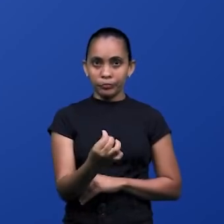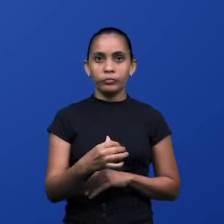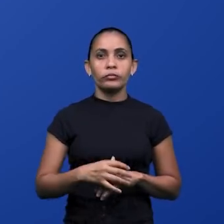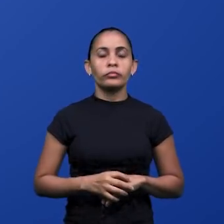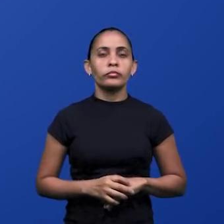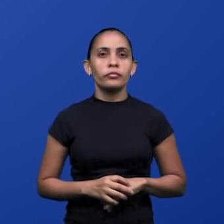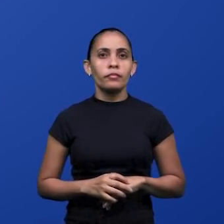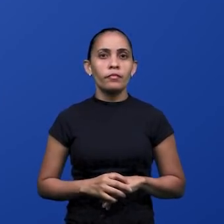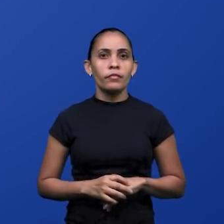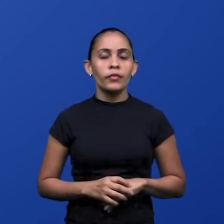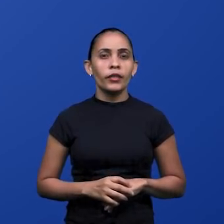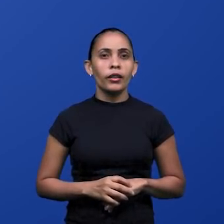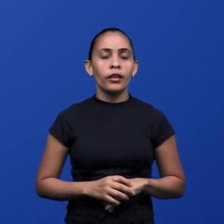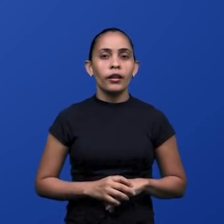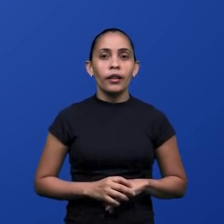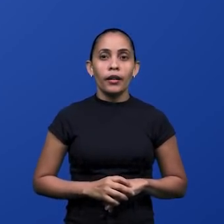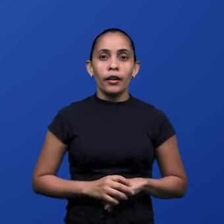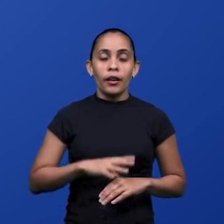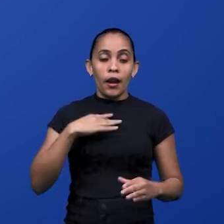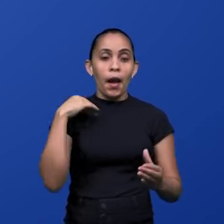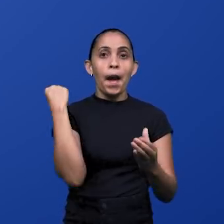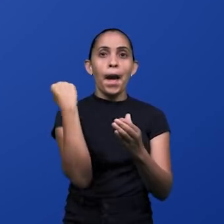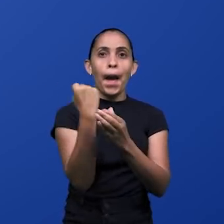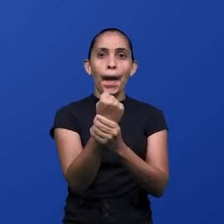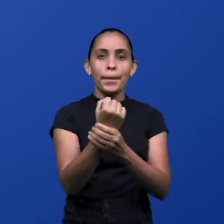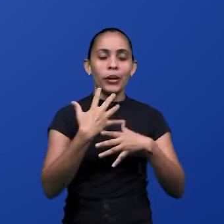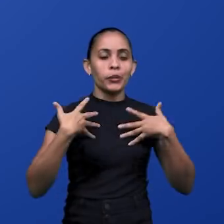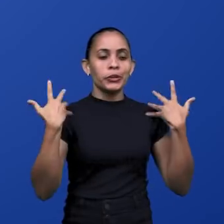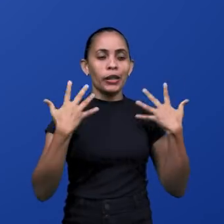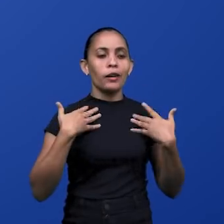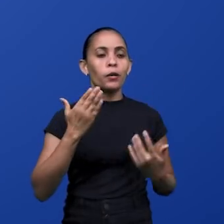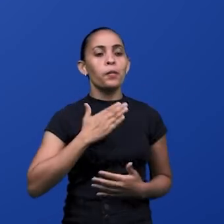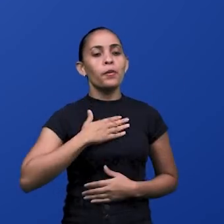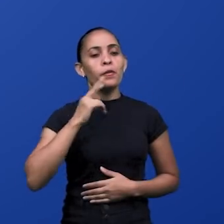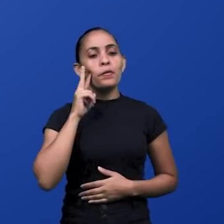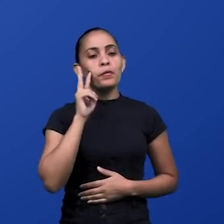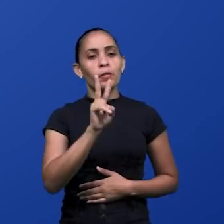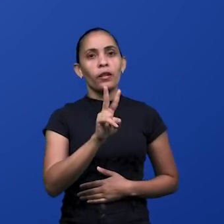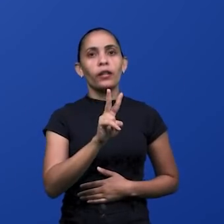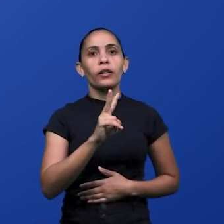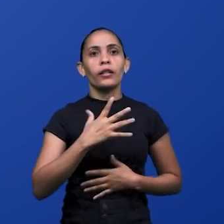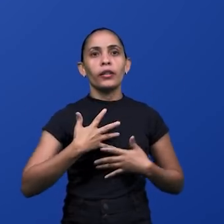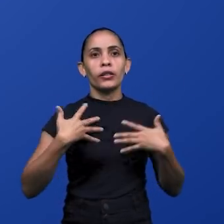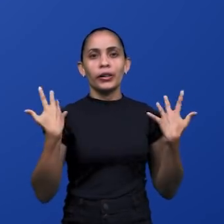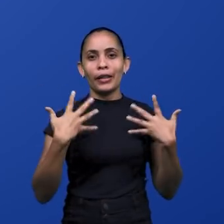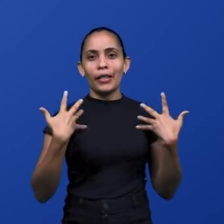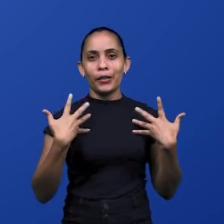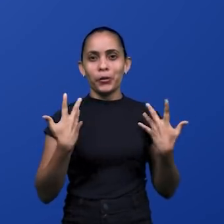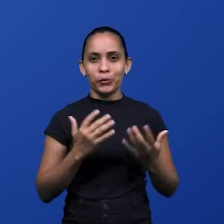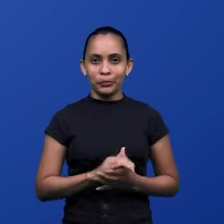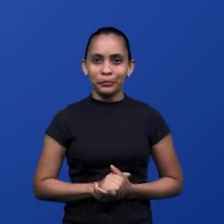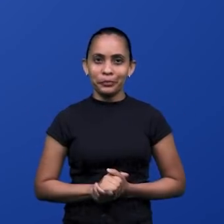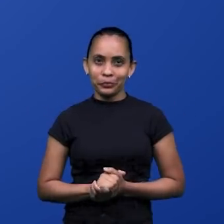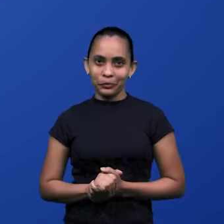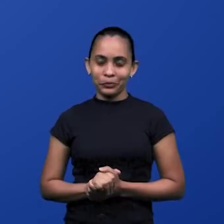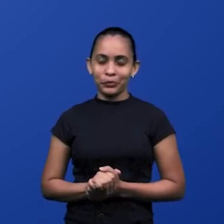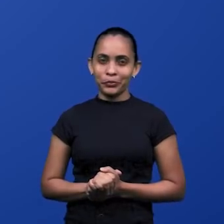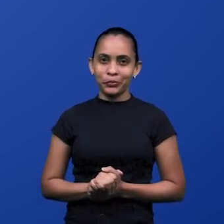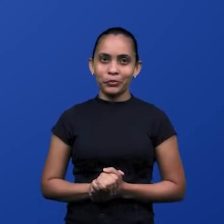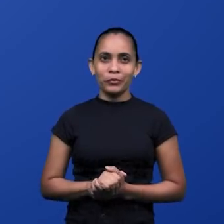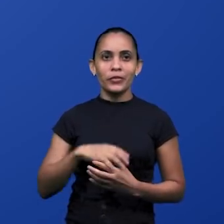8:56. Abraão, vosso pai, alegrou-se por ver o meu dia, viu e